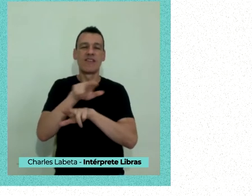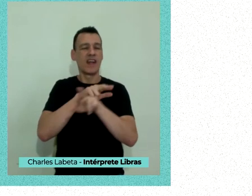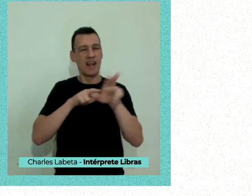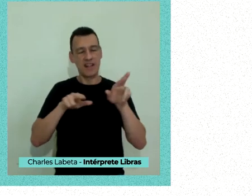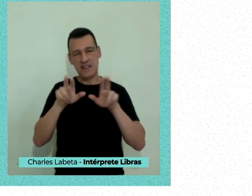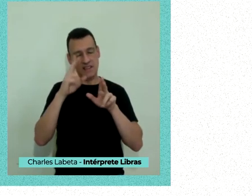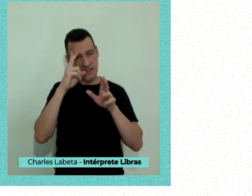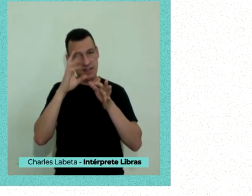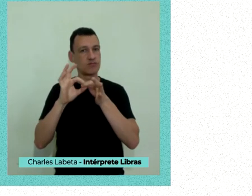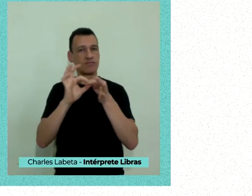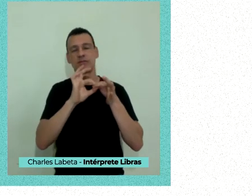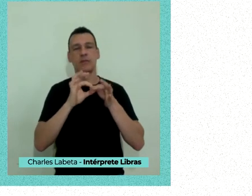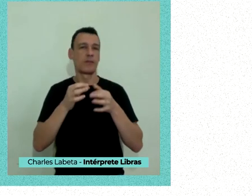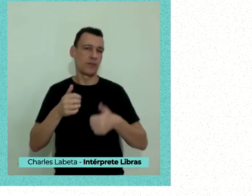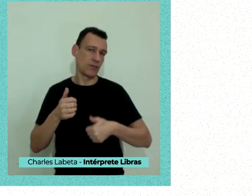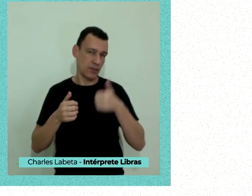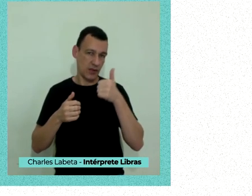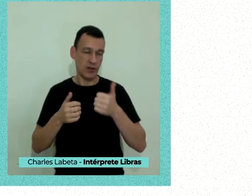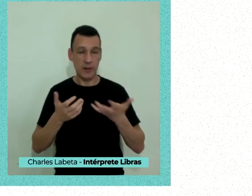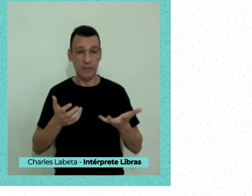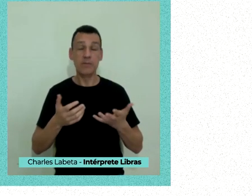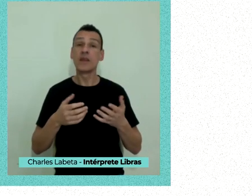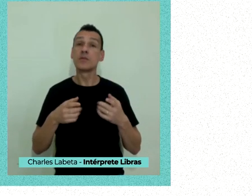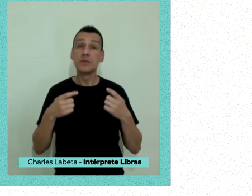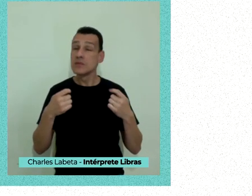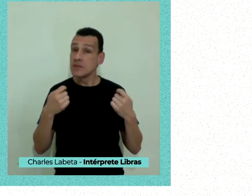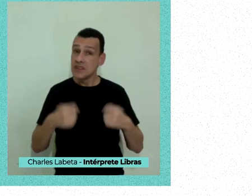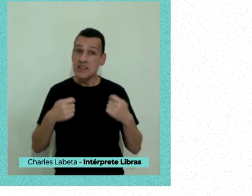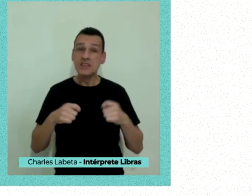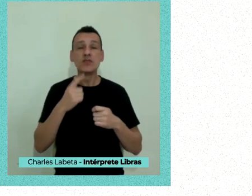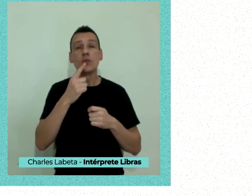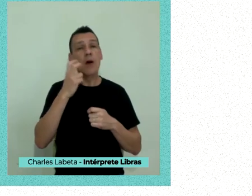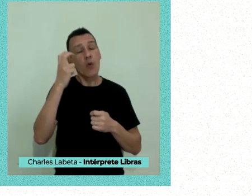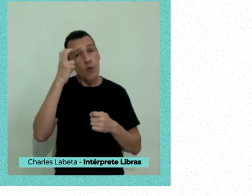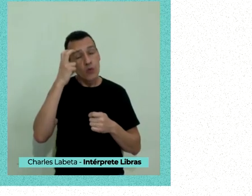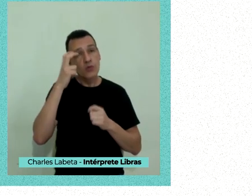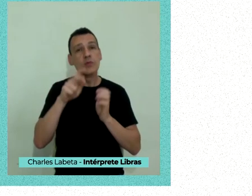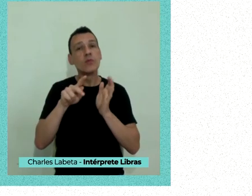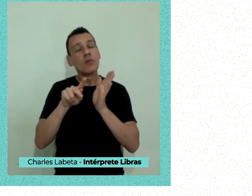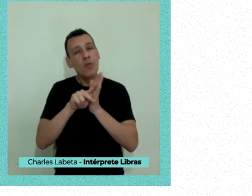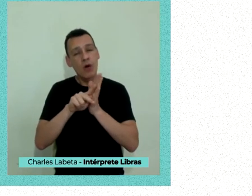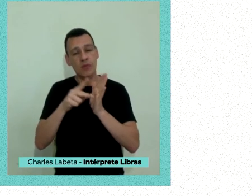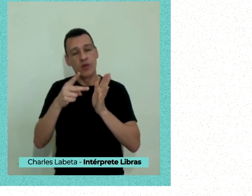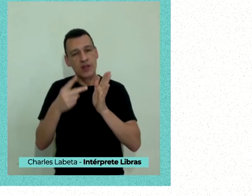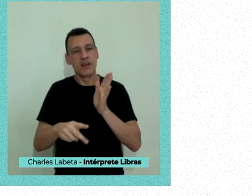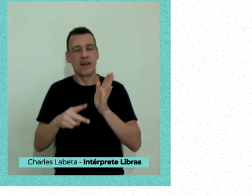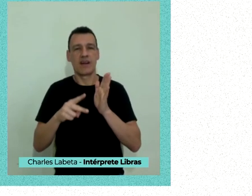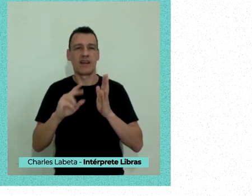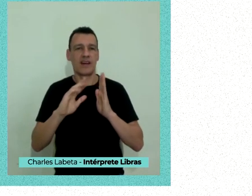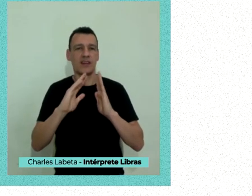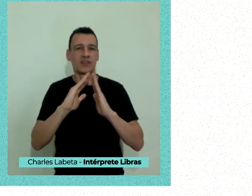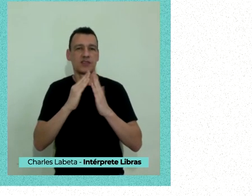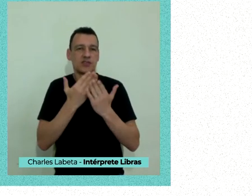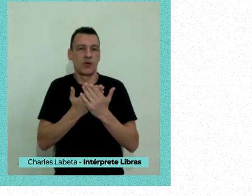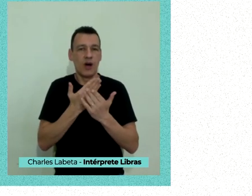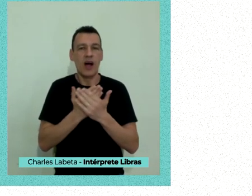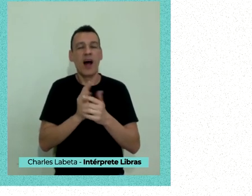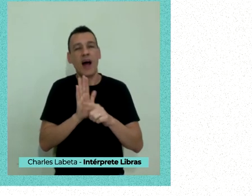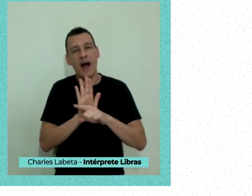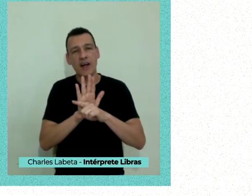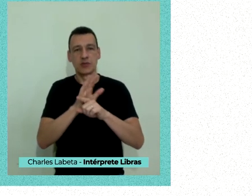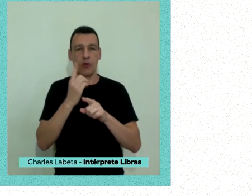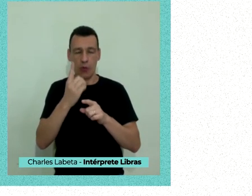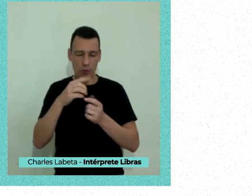tanto, é necessário uma cultura escolar que oportunize matrizes epistemológicas